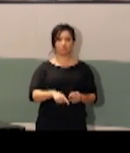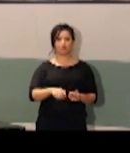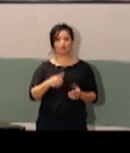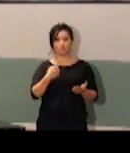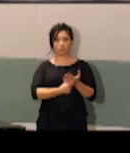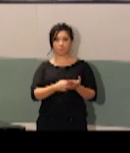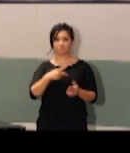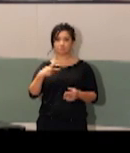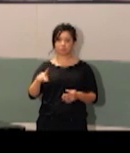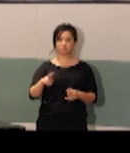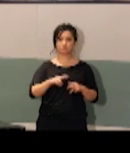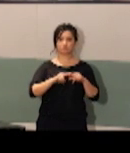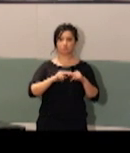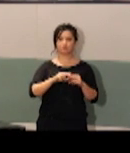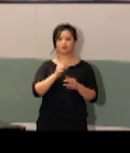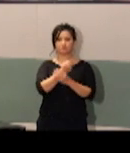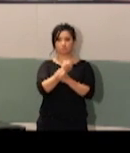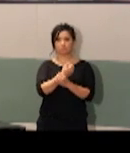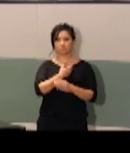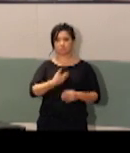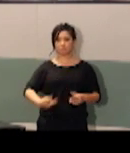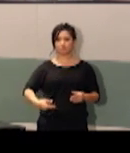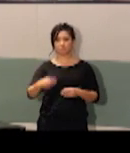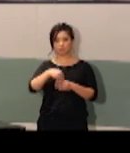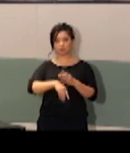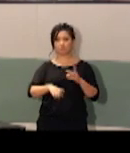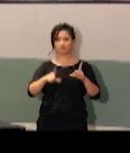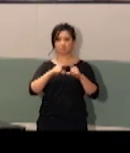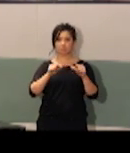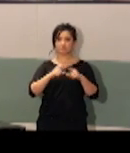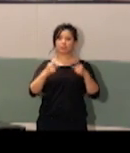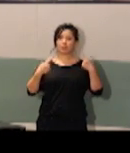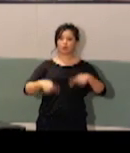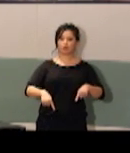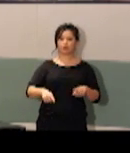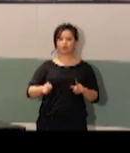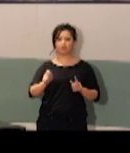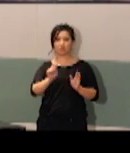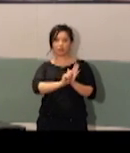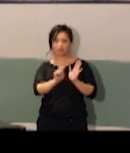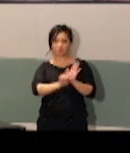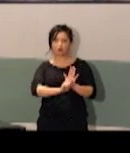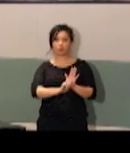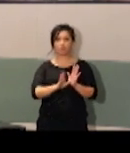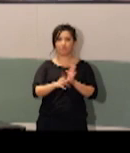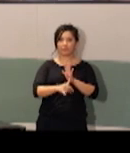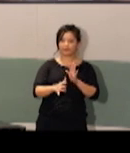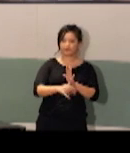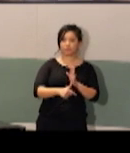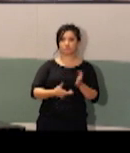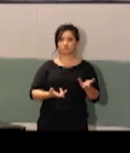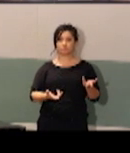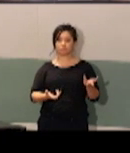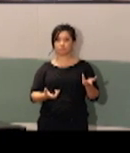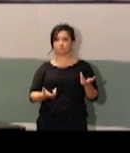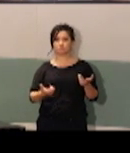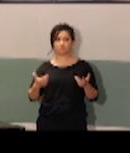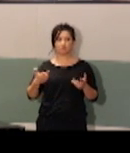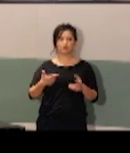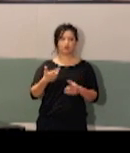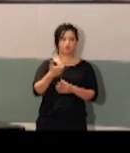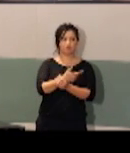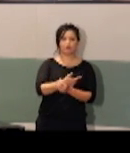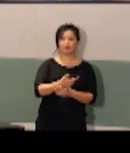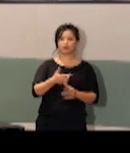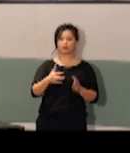de qualidade no DF e em torno para combater o tráfico de drogas, furtos, roubos e assaltos às mãos armadas no quesito